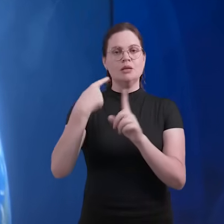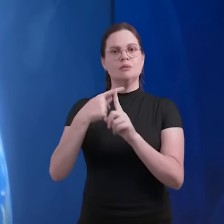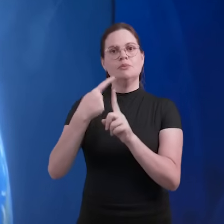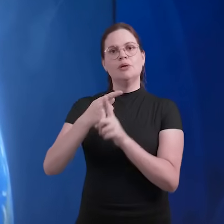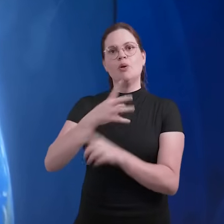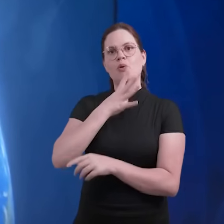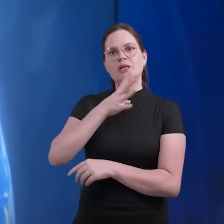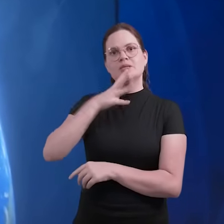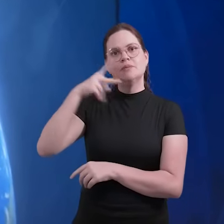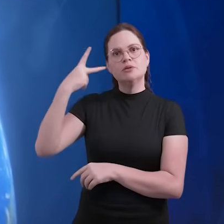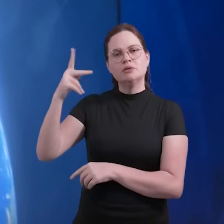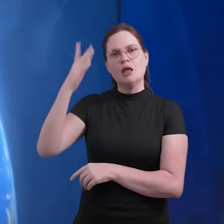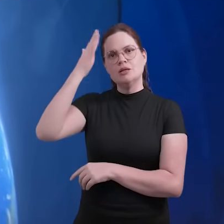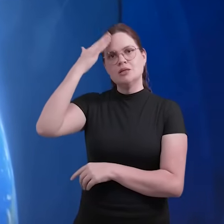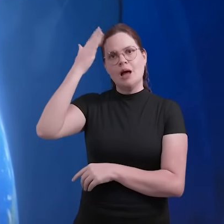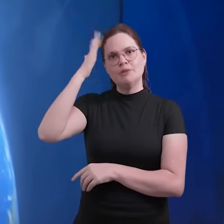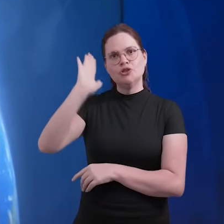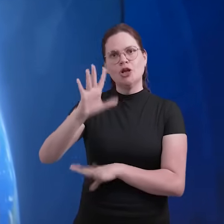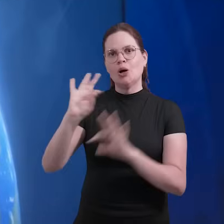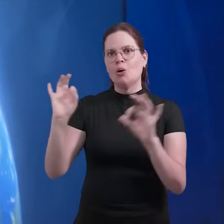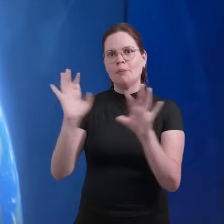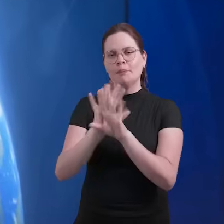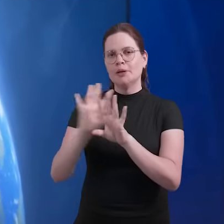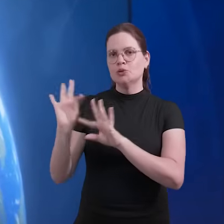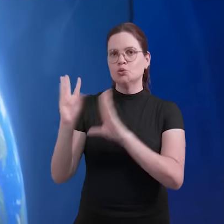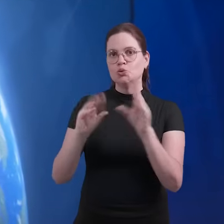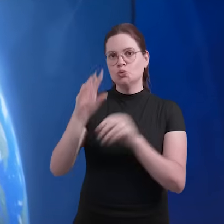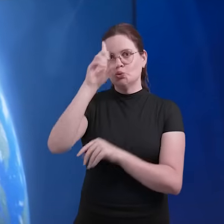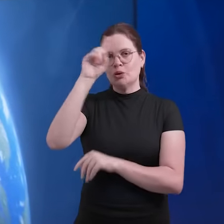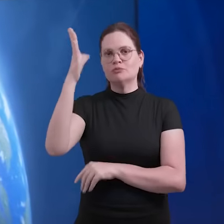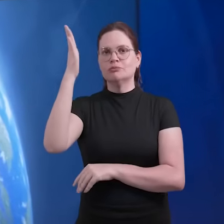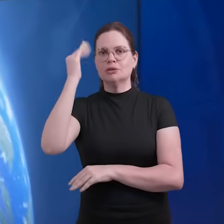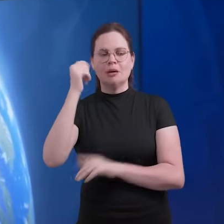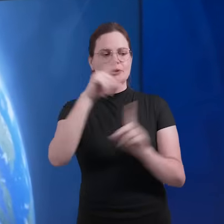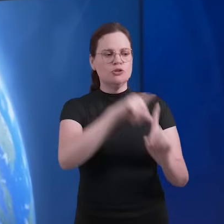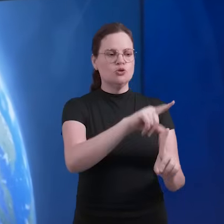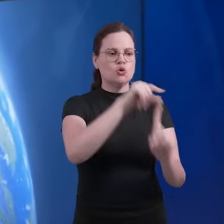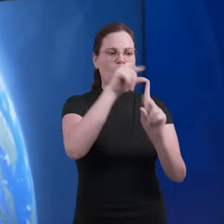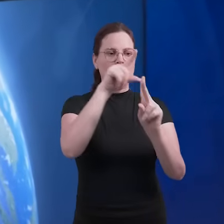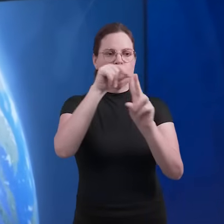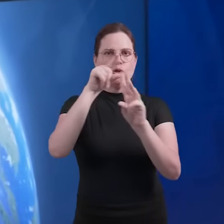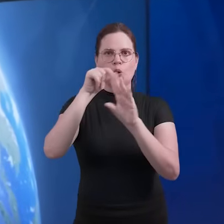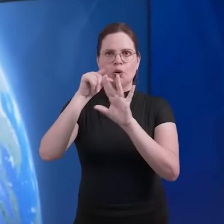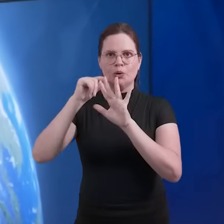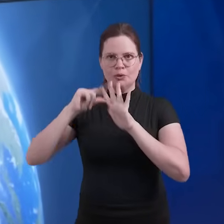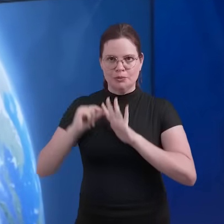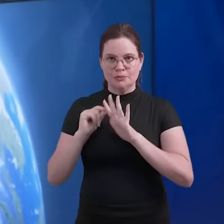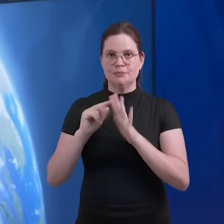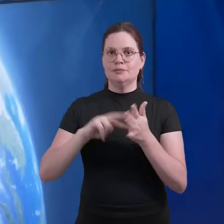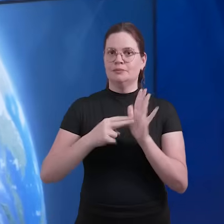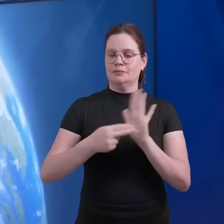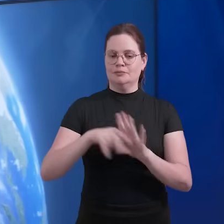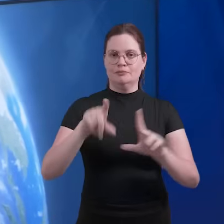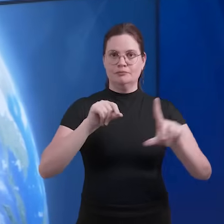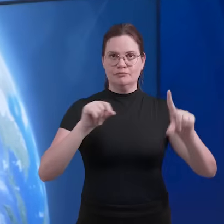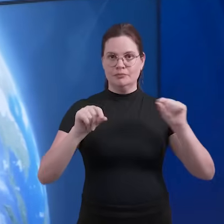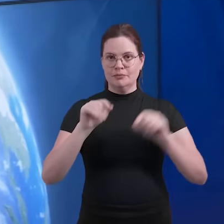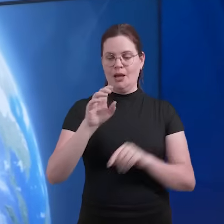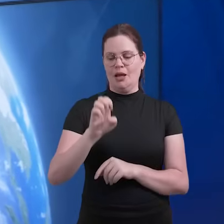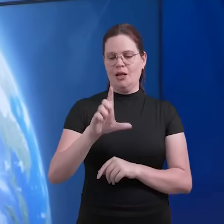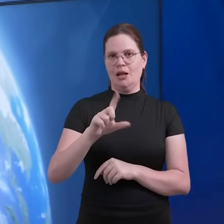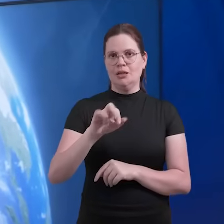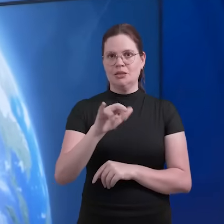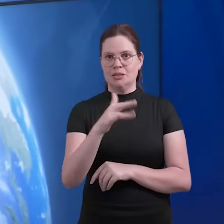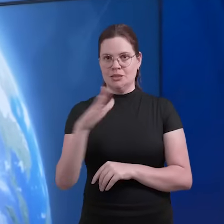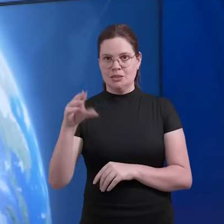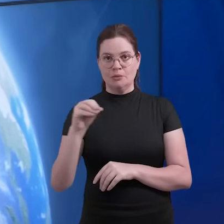a presciência de Deus Pai. Então, essa eleição, essa salvação do homem, ela é uma eleição.